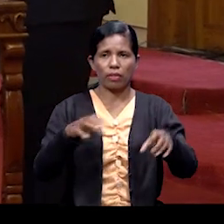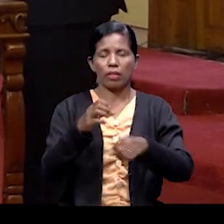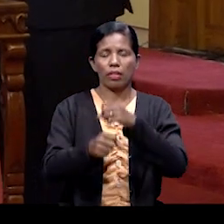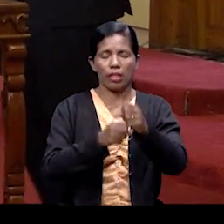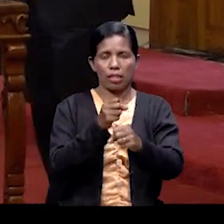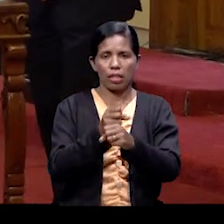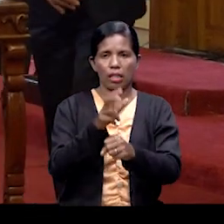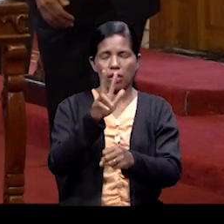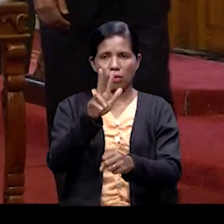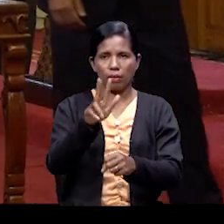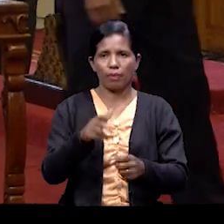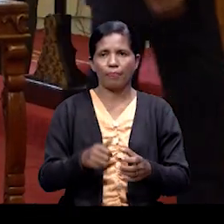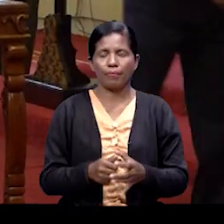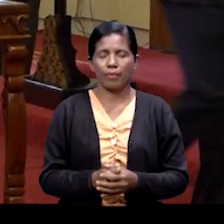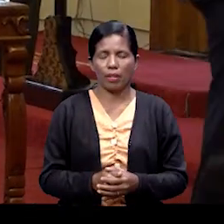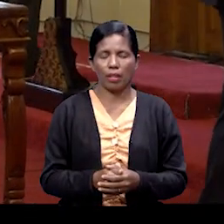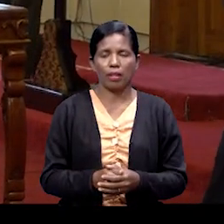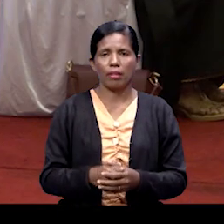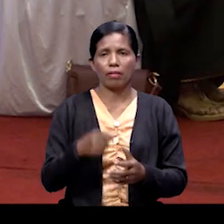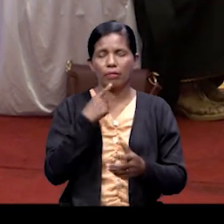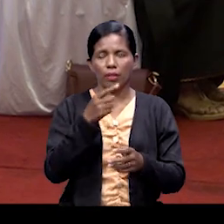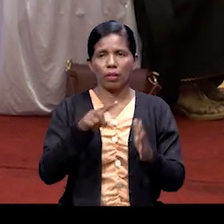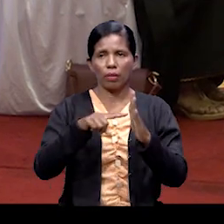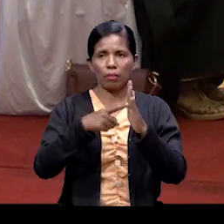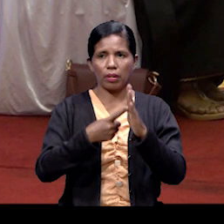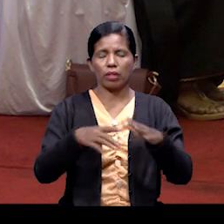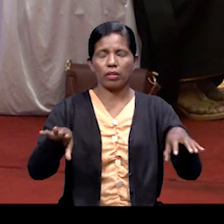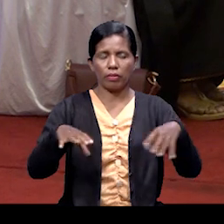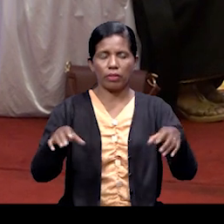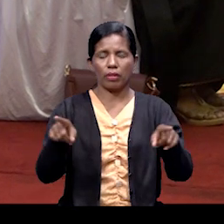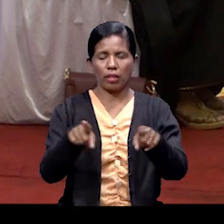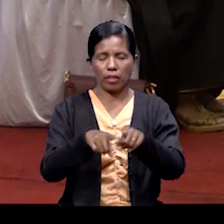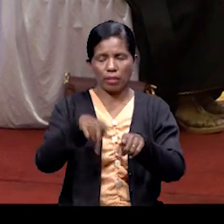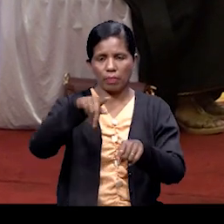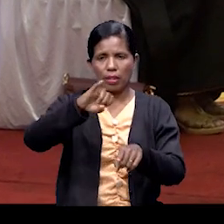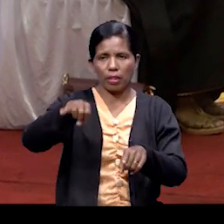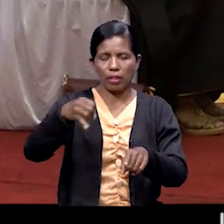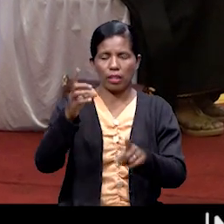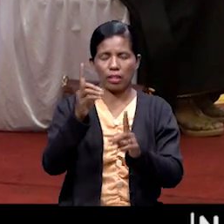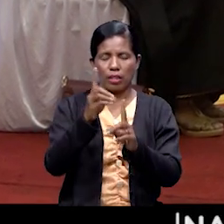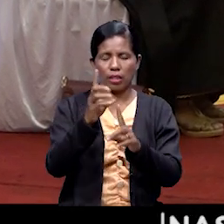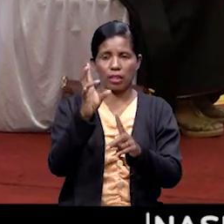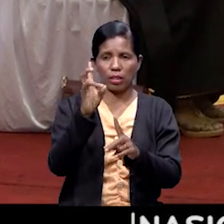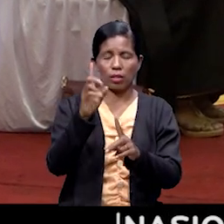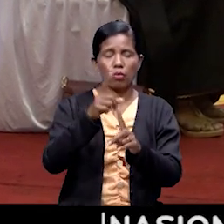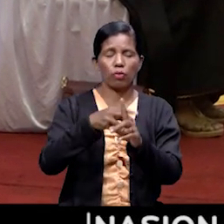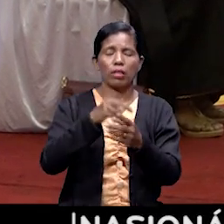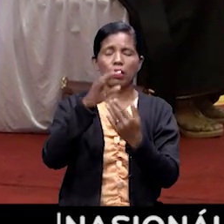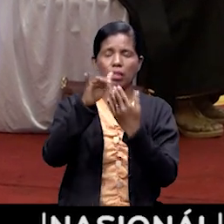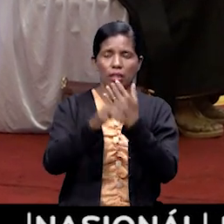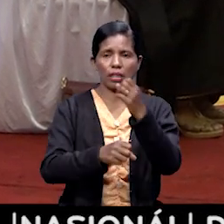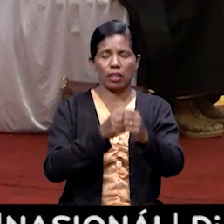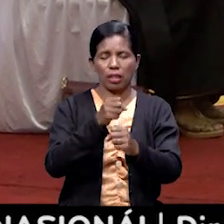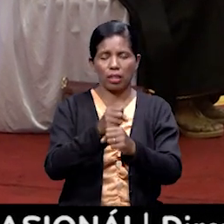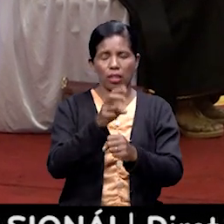tinantolu. Remisia de Fátima da Silva hahu carreira hanesan procuradora iha loron hitu fulan janeiro tinan